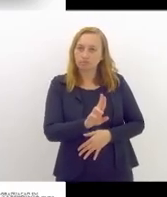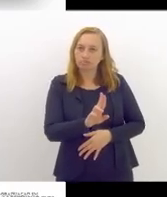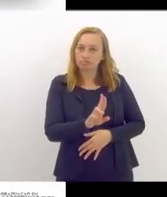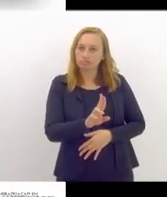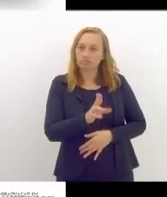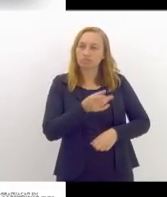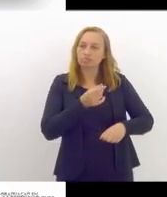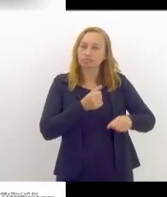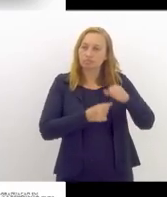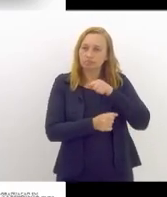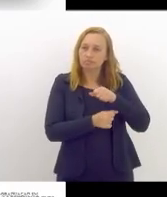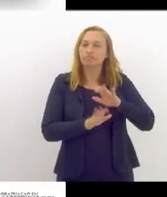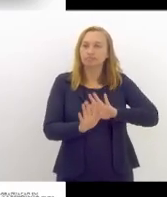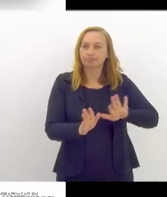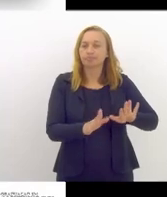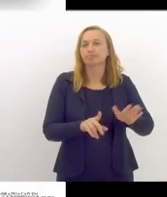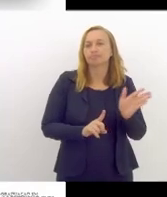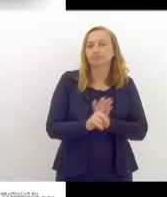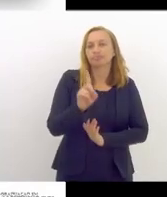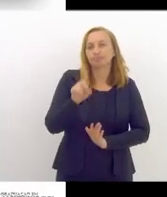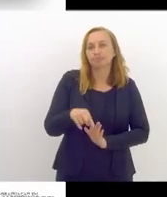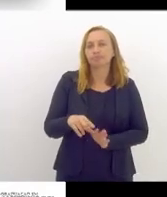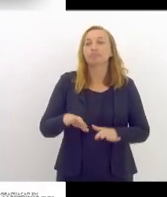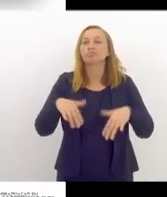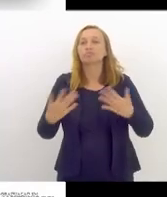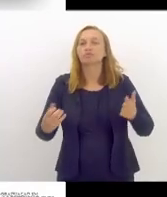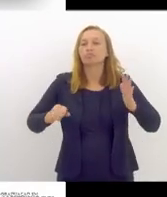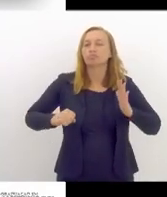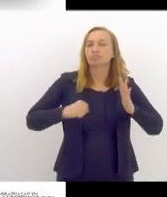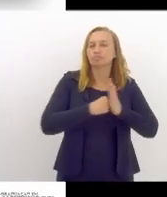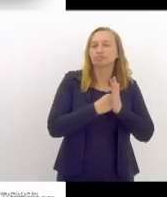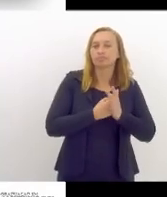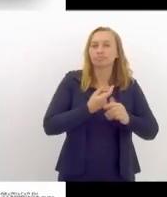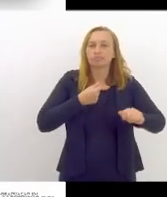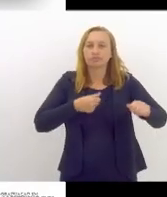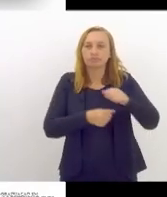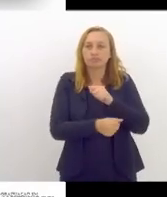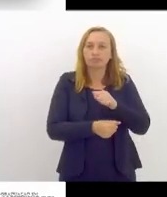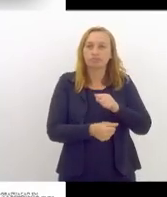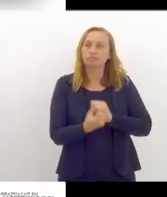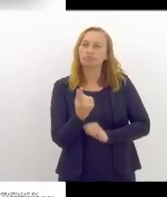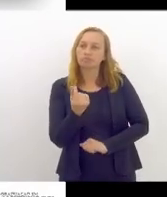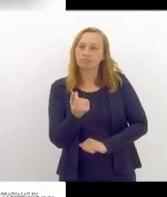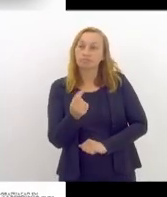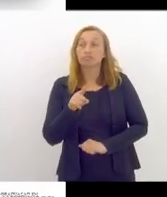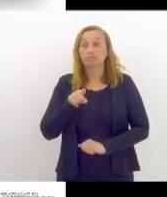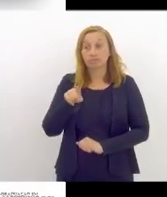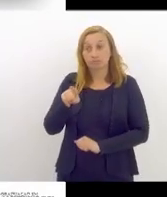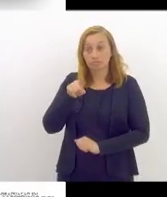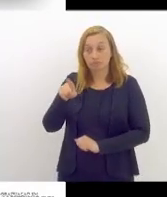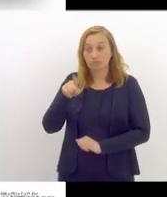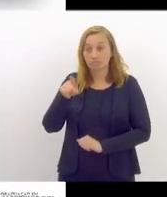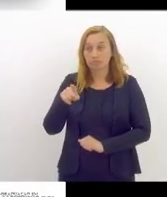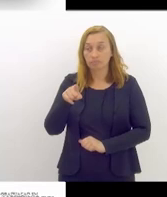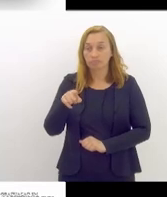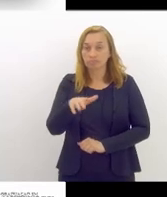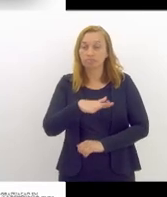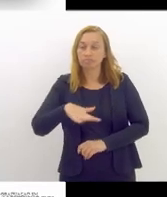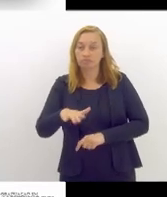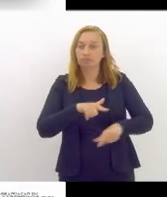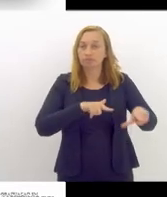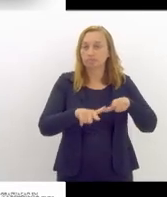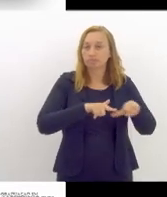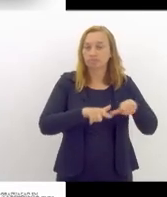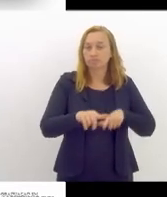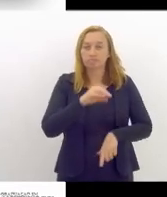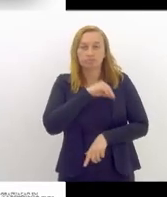então a pergunta que nós fazemos Qual o impacto do investimento desses valores aí nas geração de emprego renda